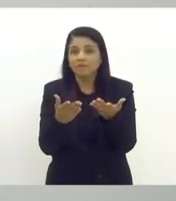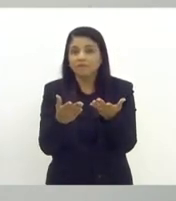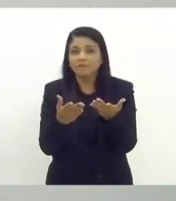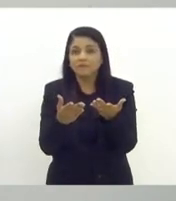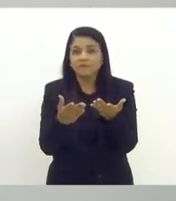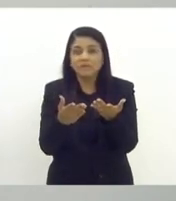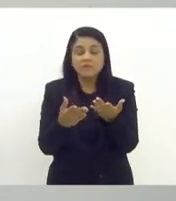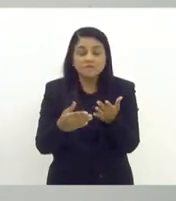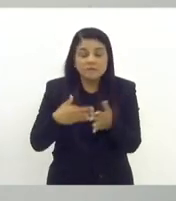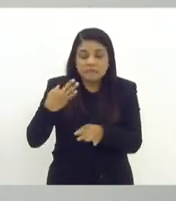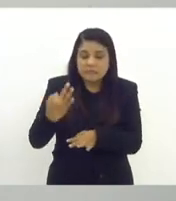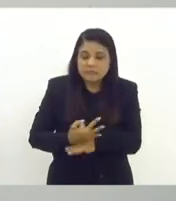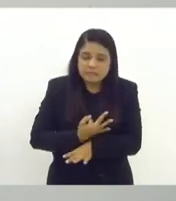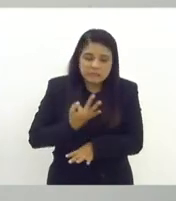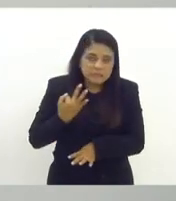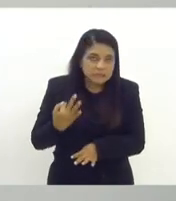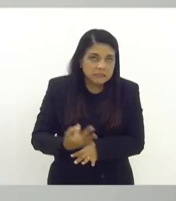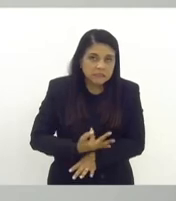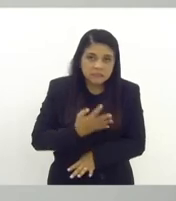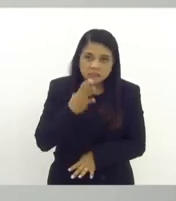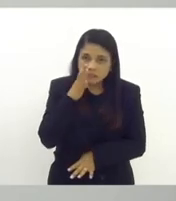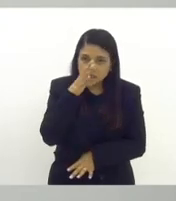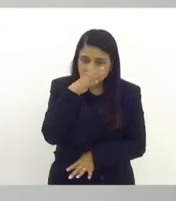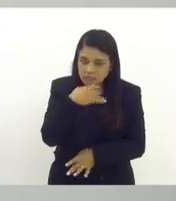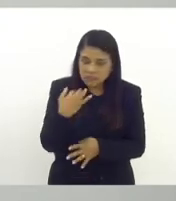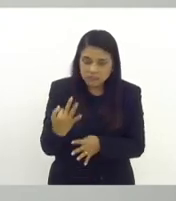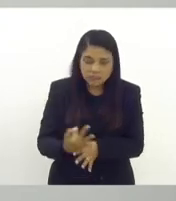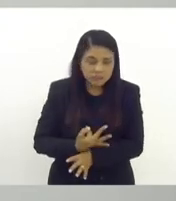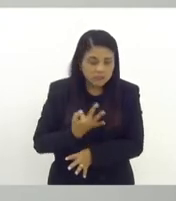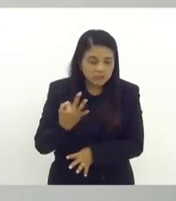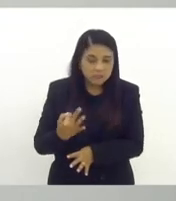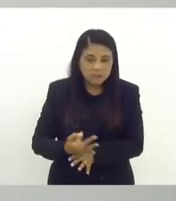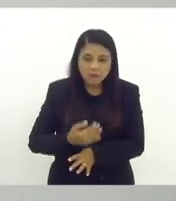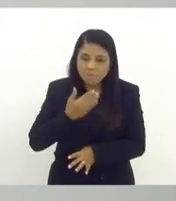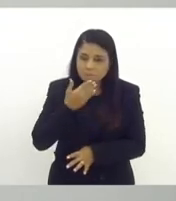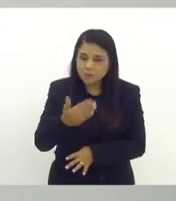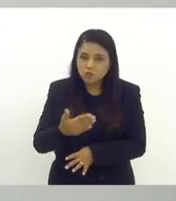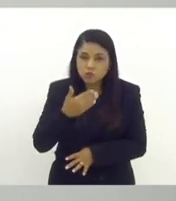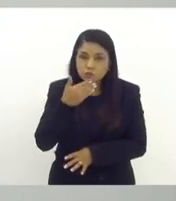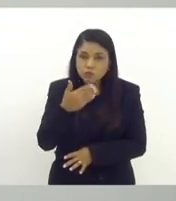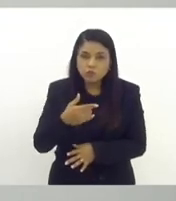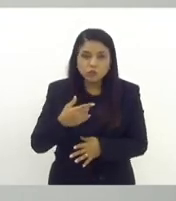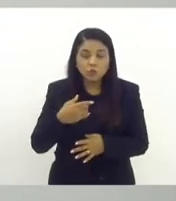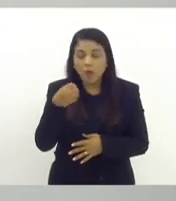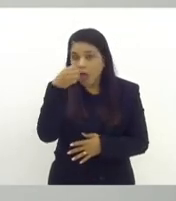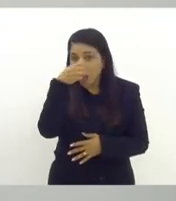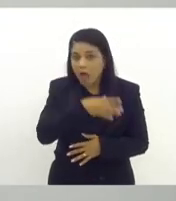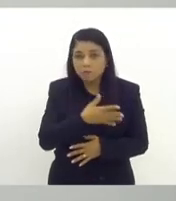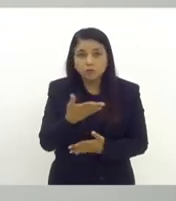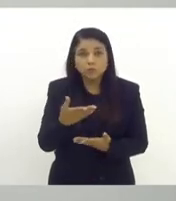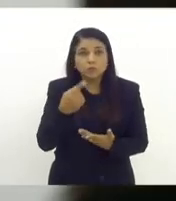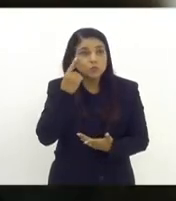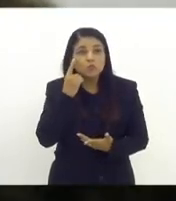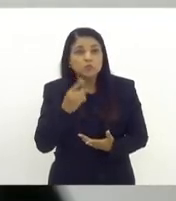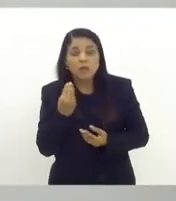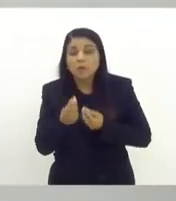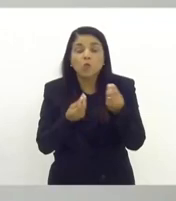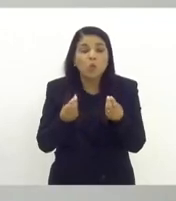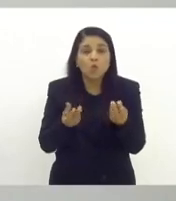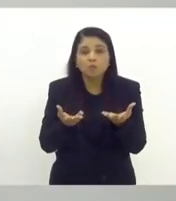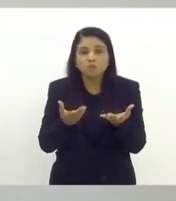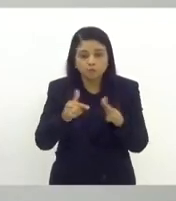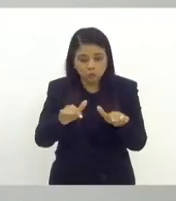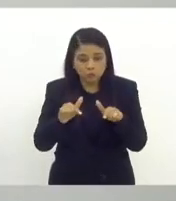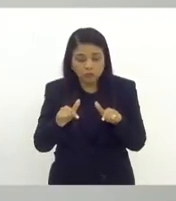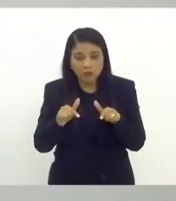minguando lá naquele quartel esperando para gente pedindo coisas absurdas que a gente não sabe como fazer e depois disso não